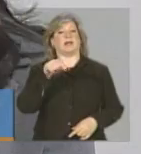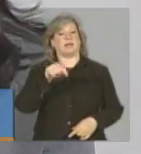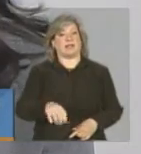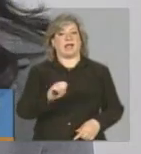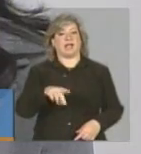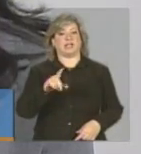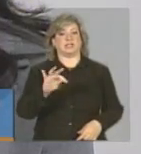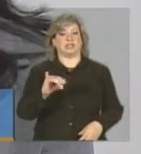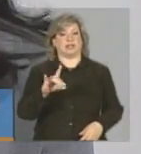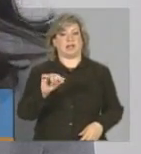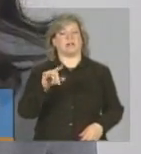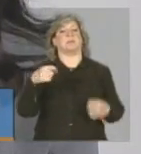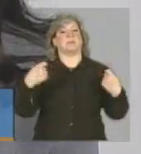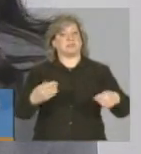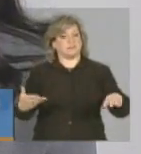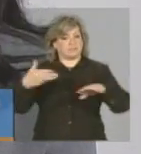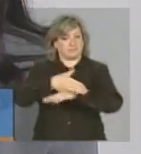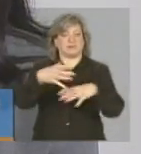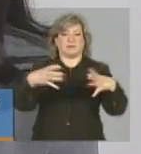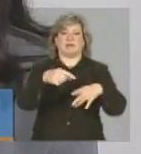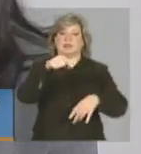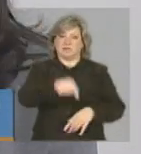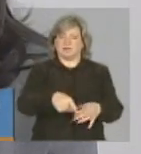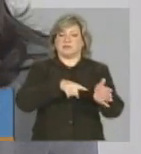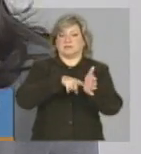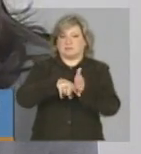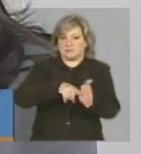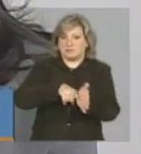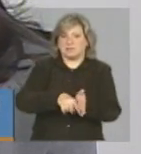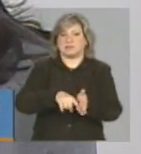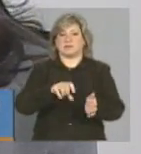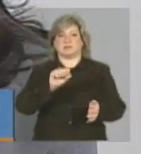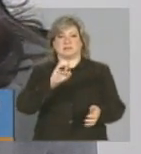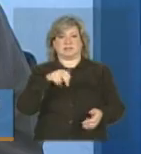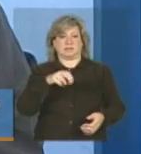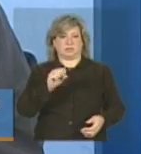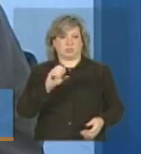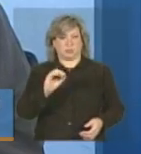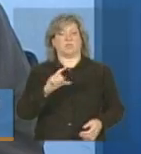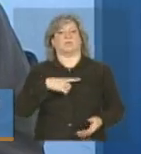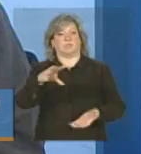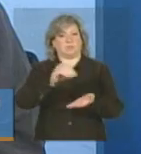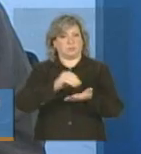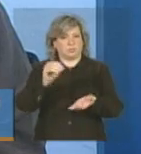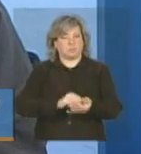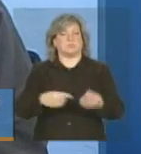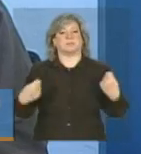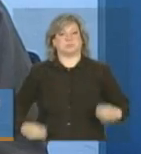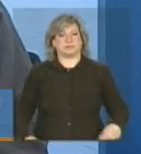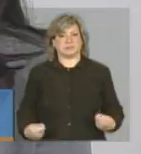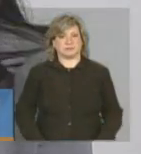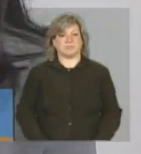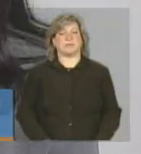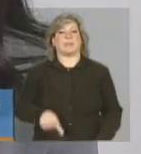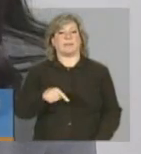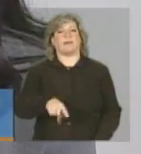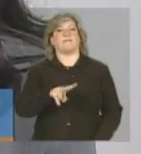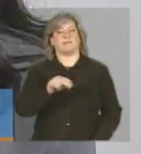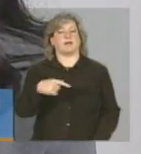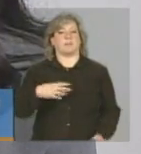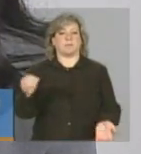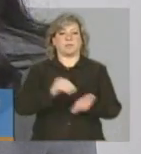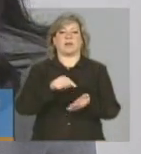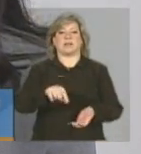deve participar do censo. E naturalmente ela vai colocar, na hora de assinar lá no questionário as suas ofertas, ela vai colocar esse